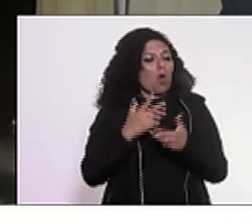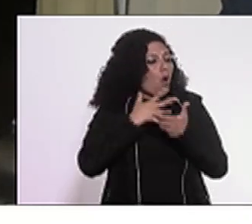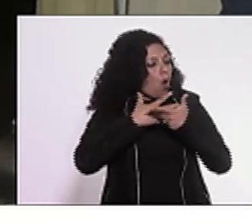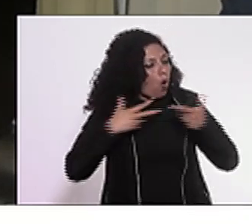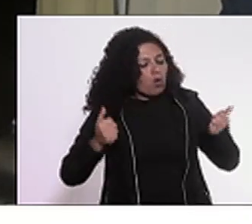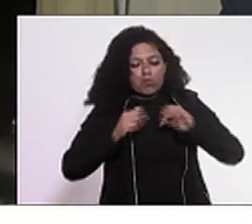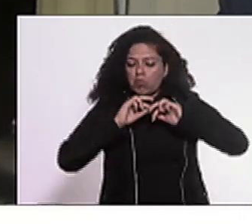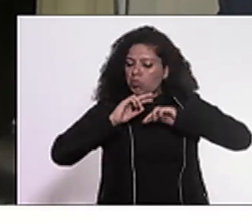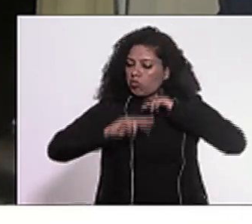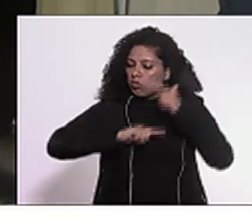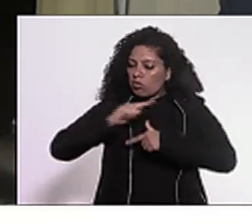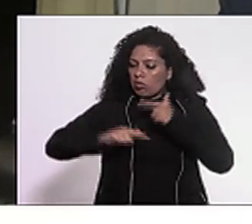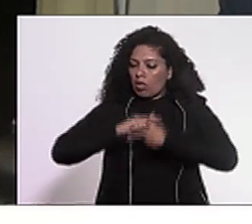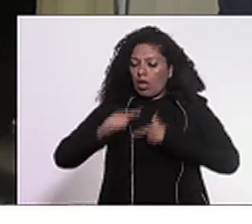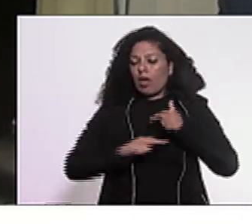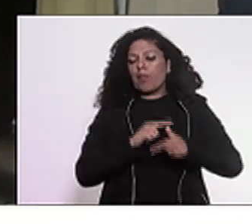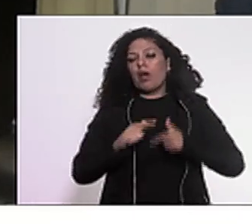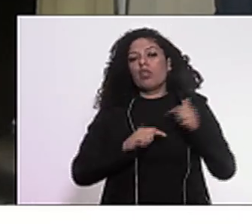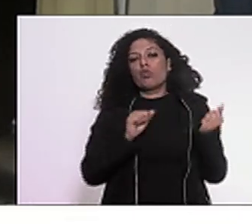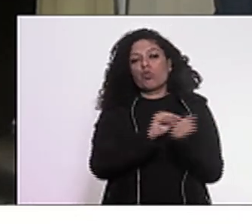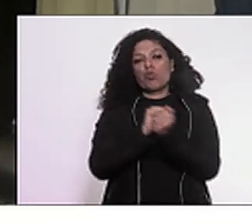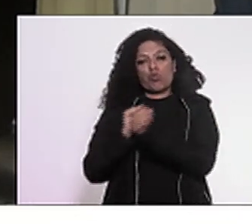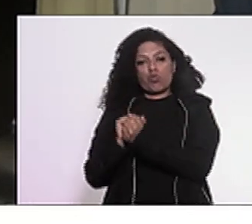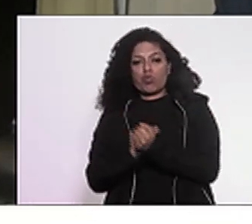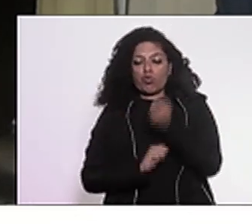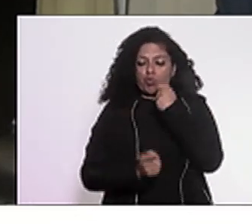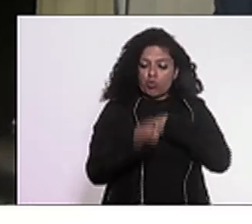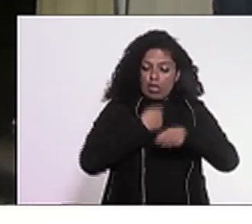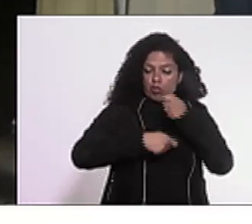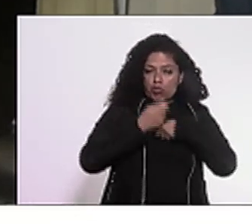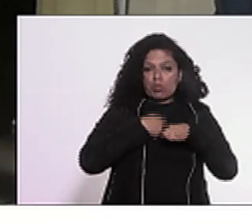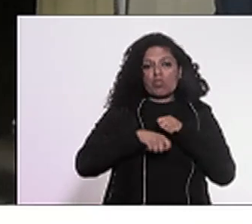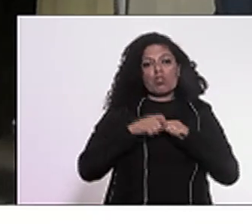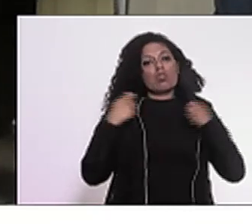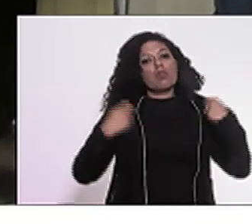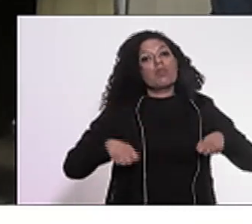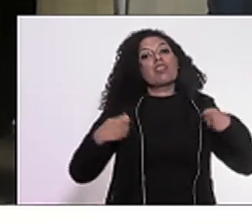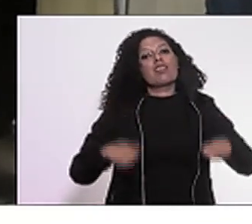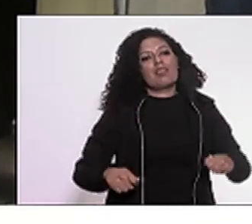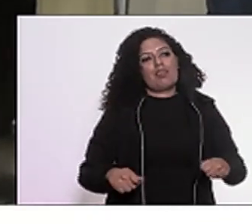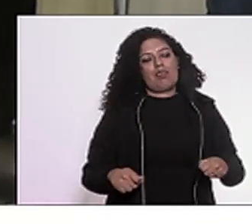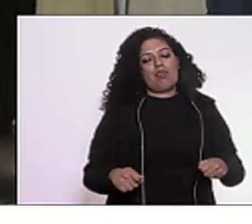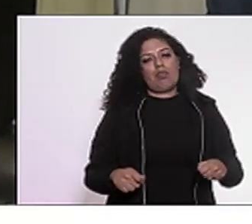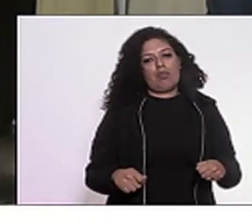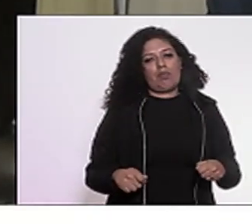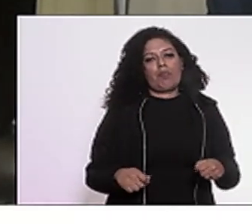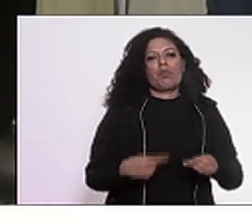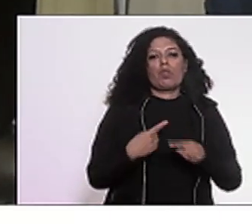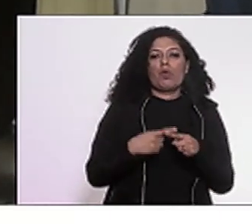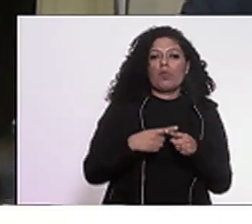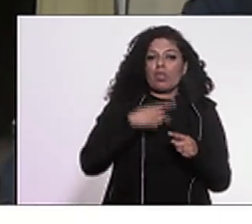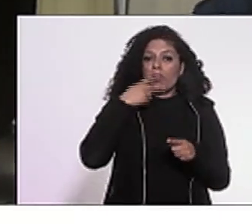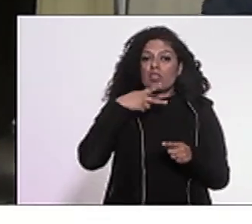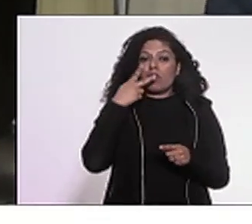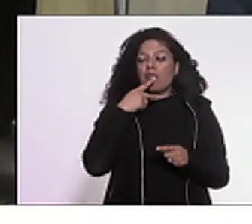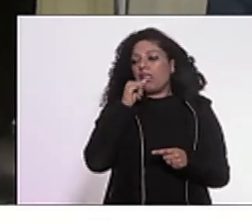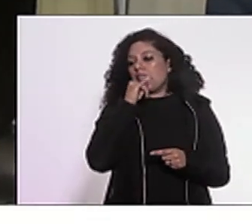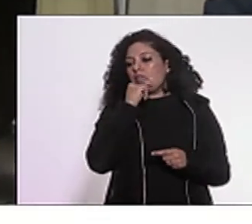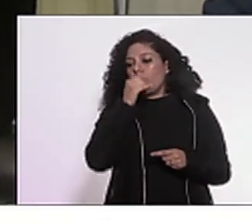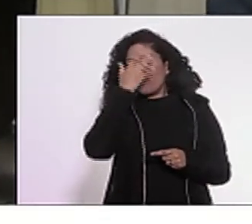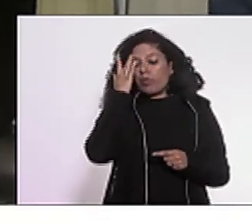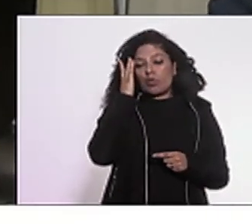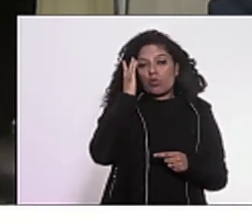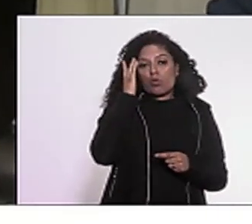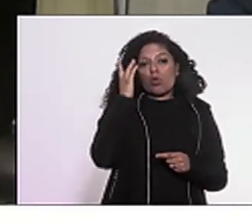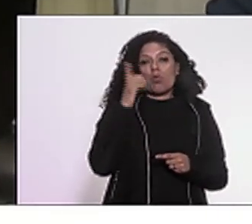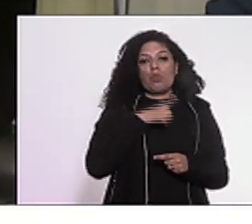de investidura ou vínculo no âmbito da administração. Porque você enquadra, por exemplo, cargo comissionado,